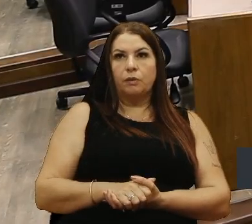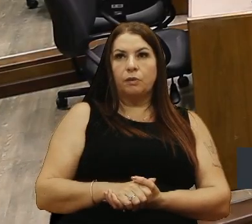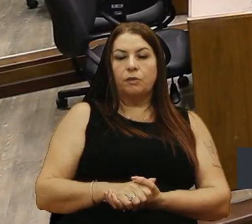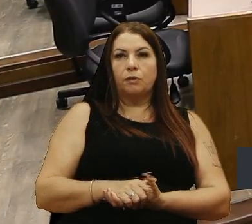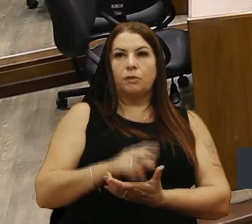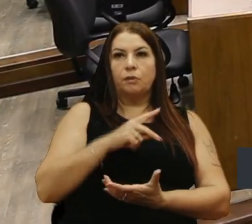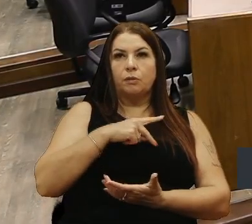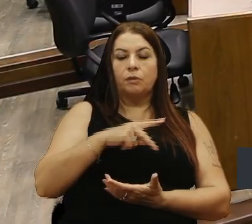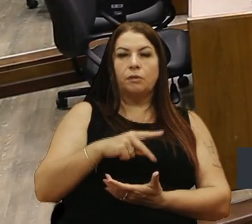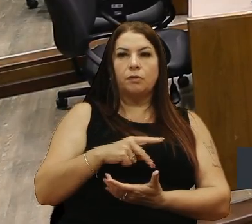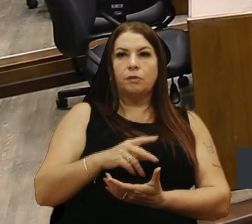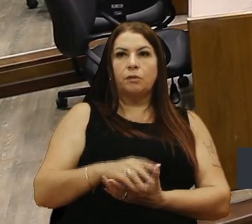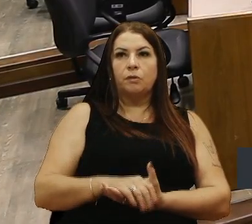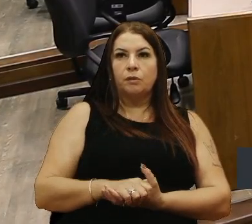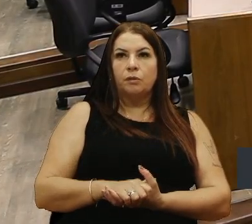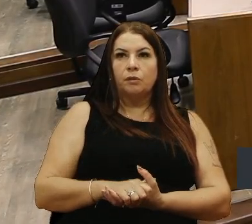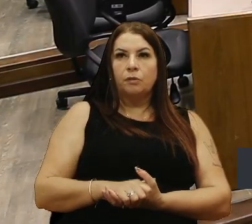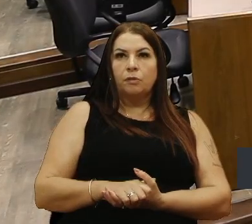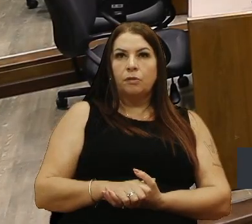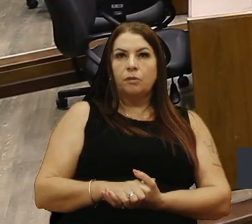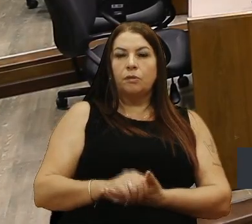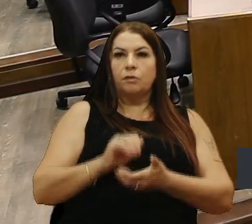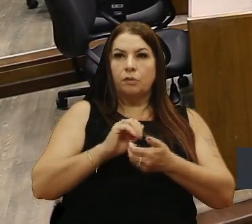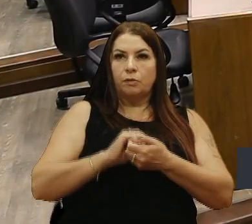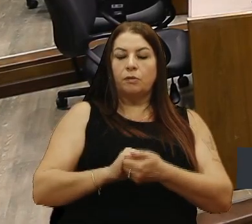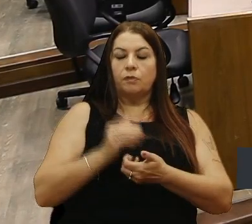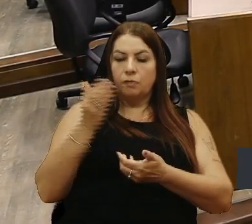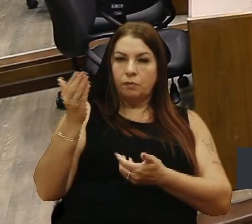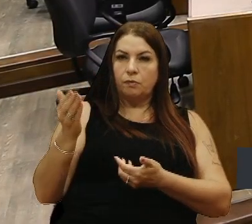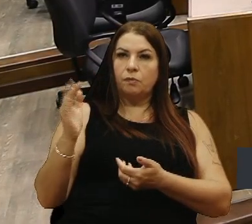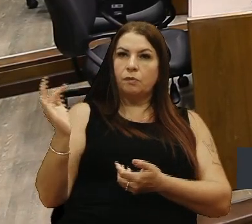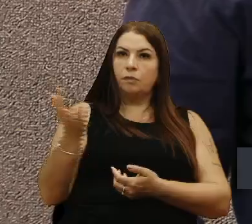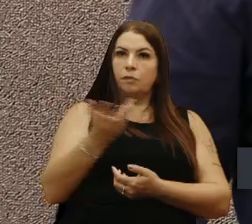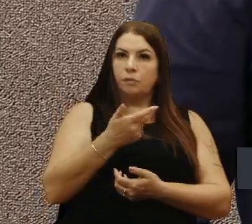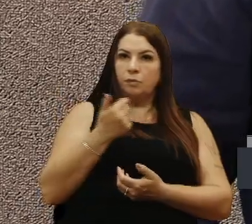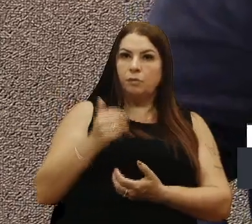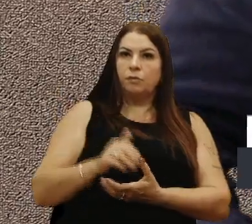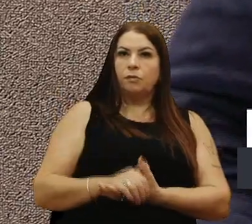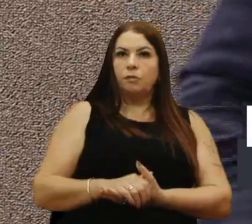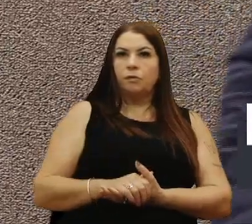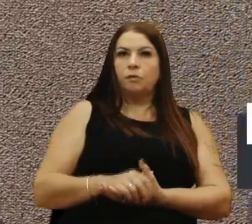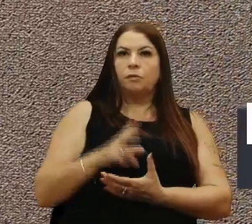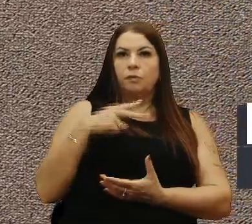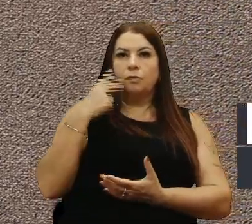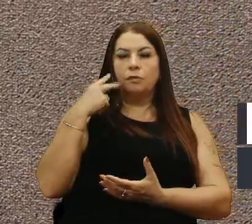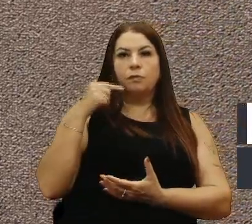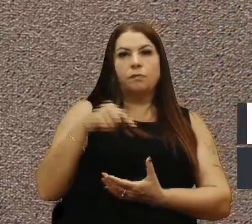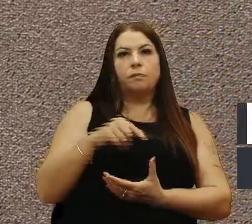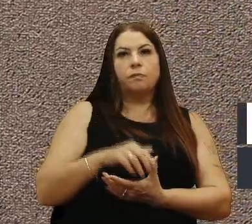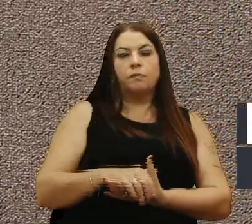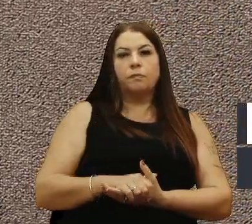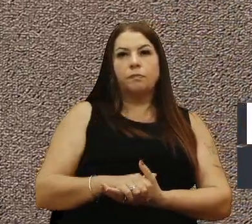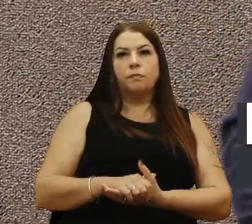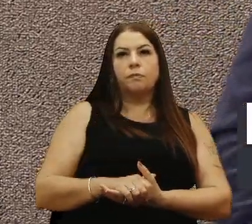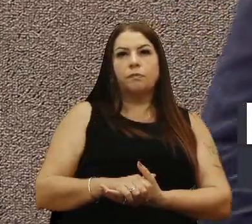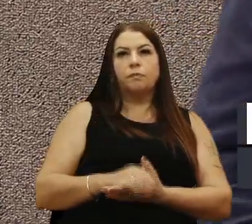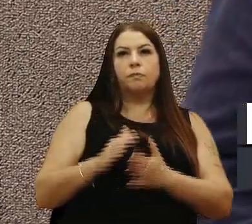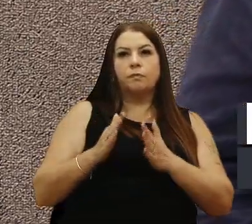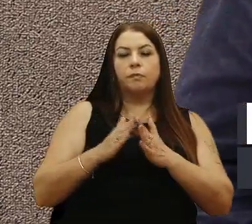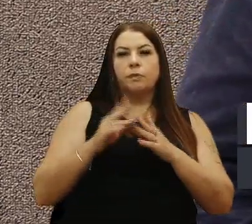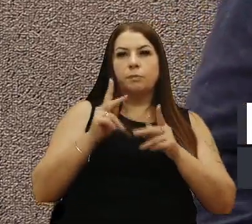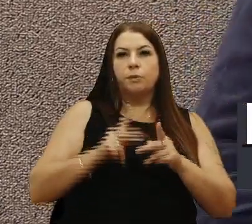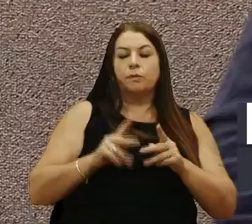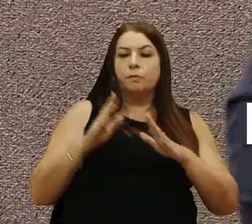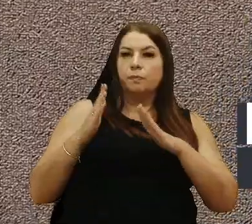Senhor presidente, quero saudar Vossa Excelência e todos os vereadores que estão nesta casa, o pessoal que